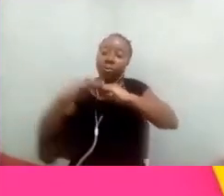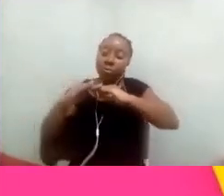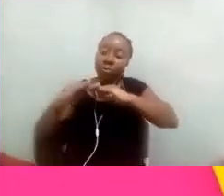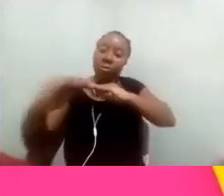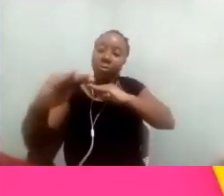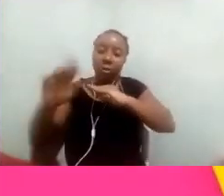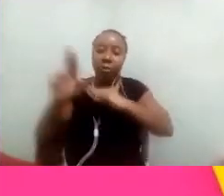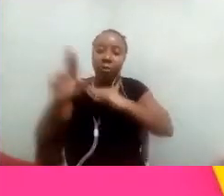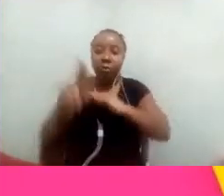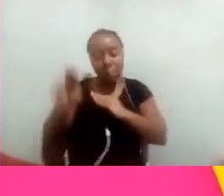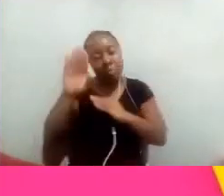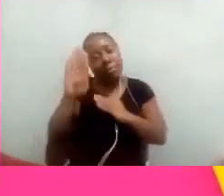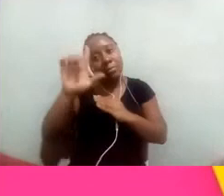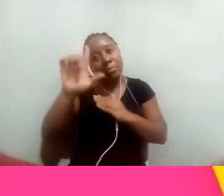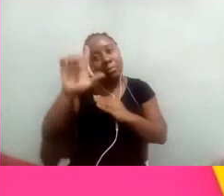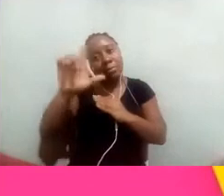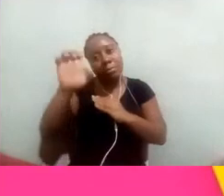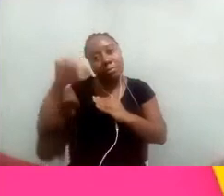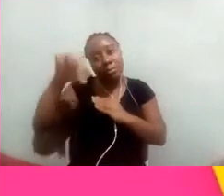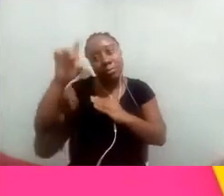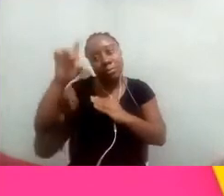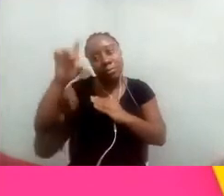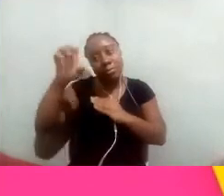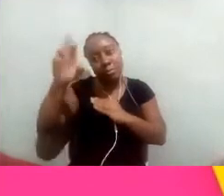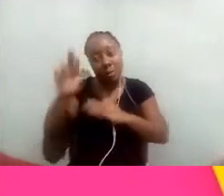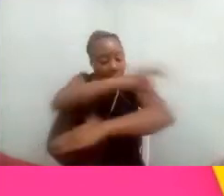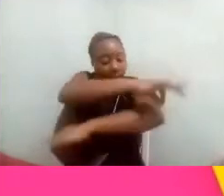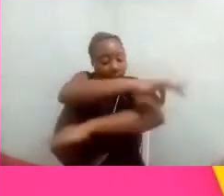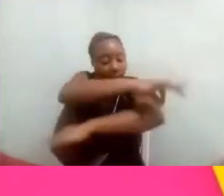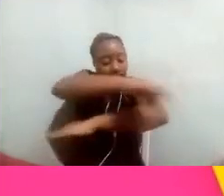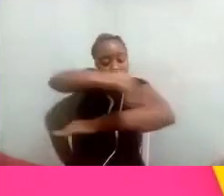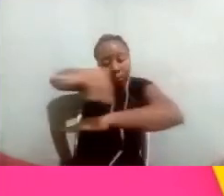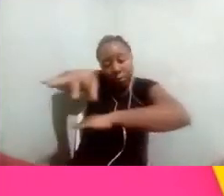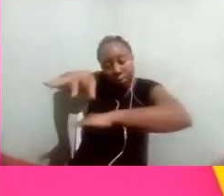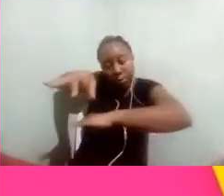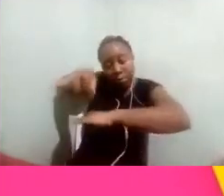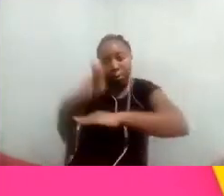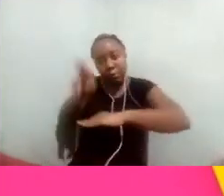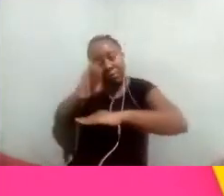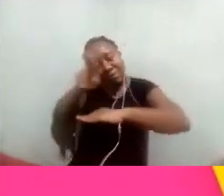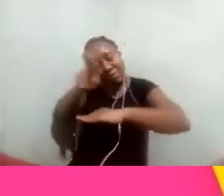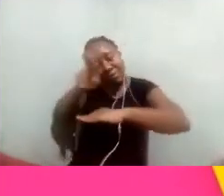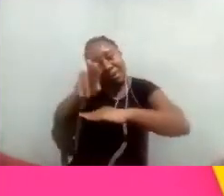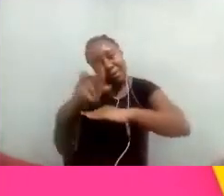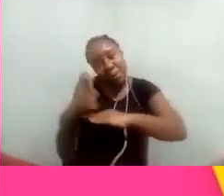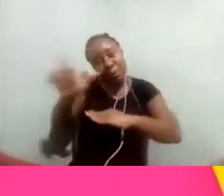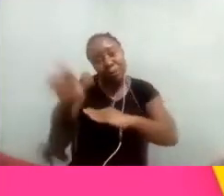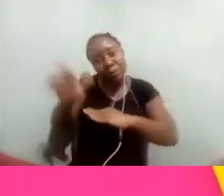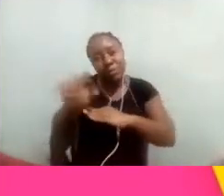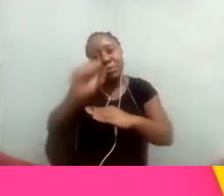a modelagem eu fazia no SketchUp, que aí o SketchUp tem para Mac também.